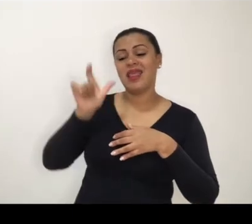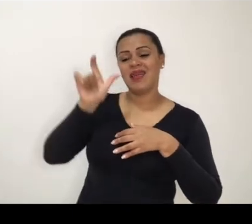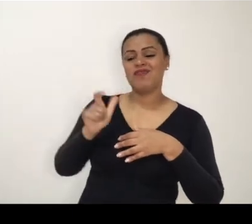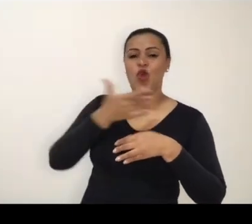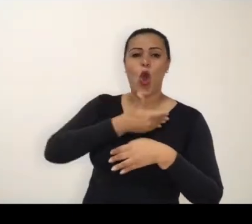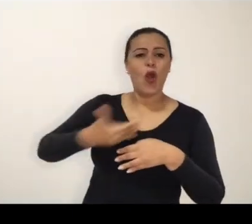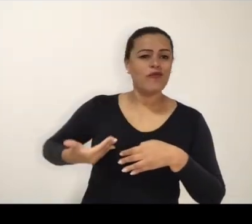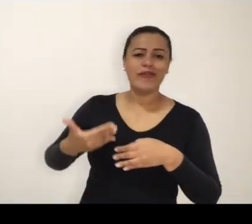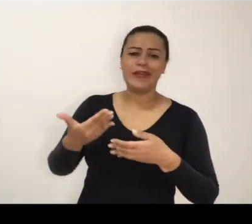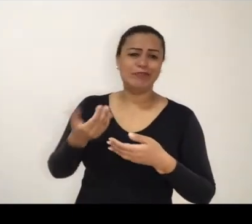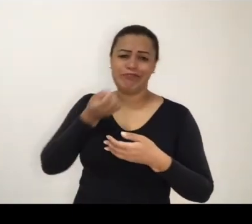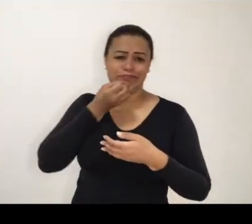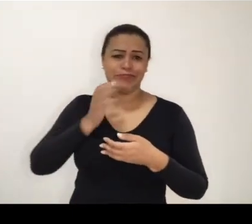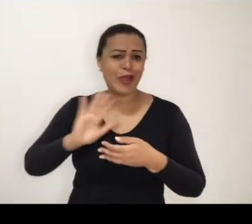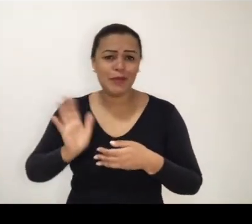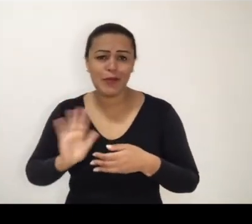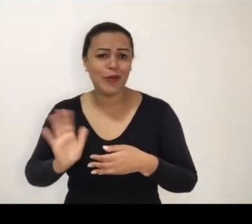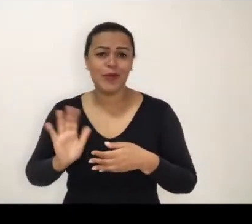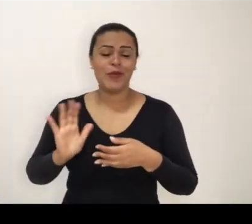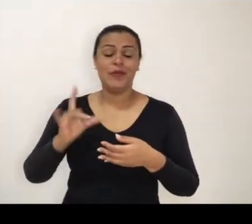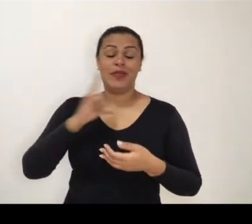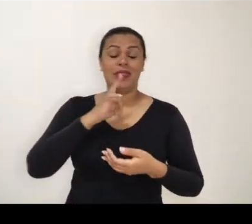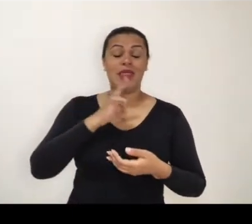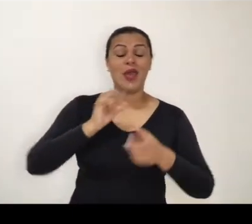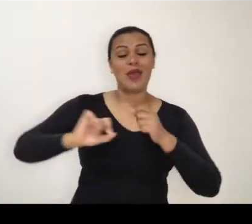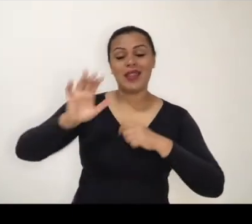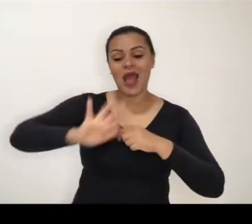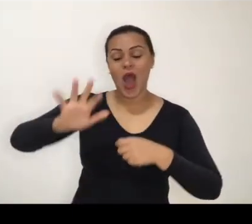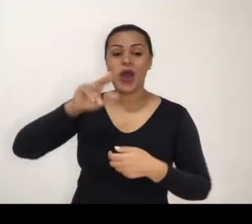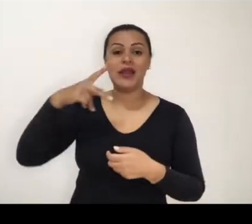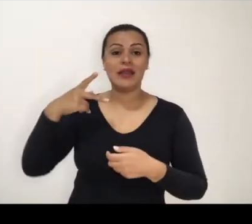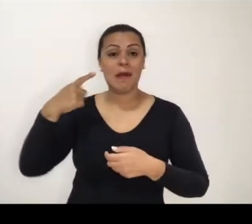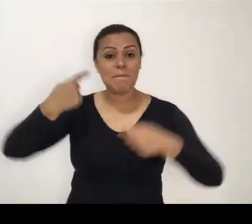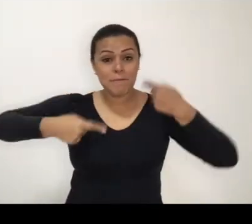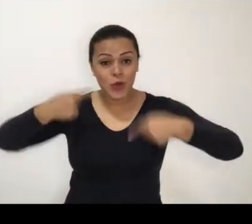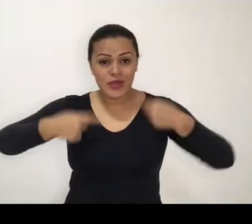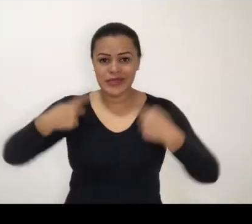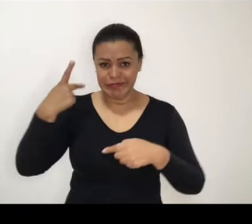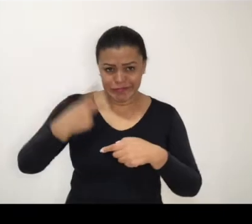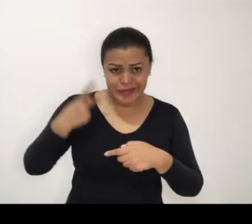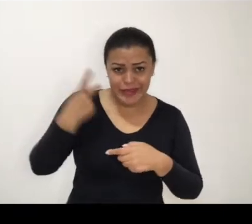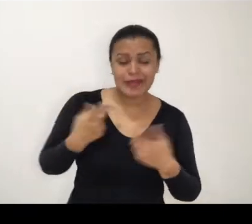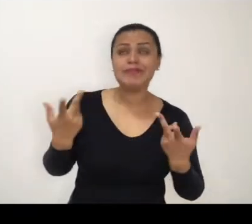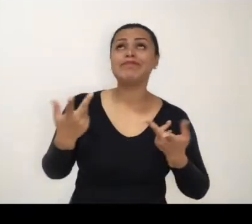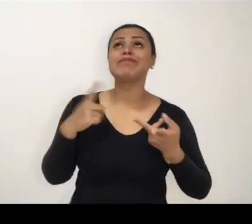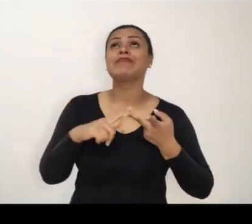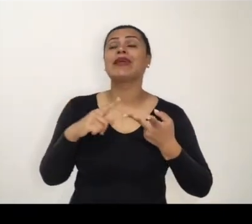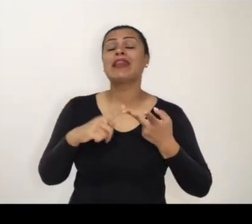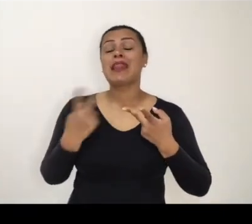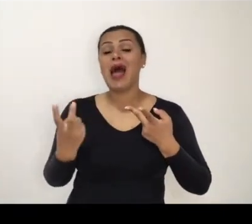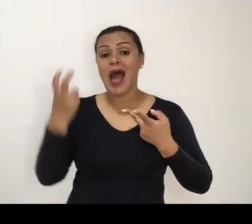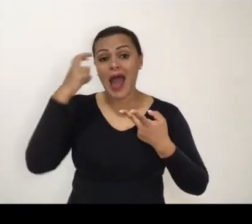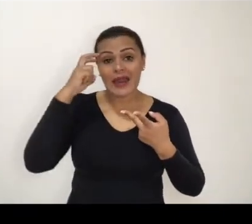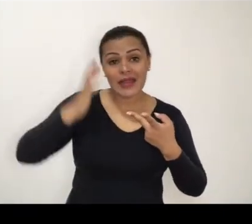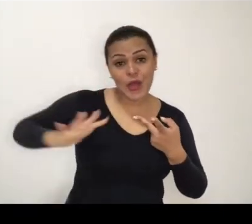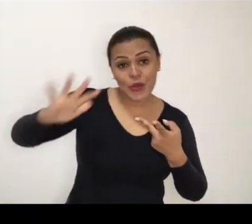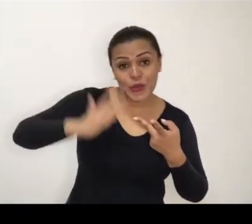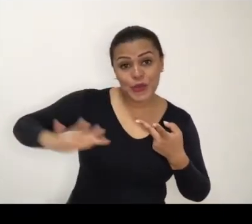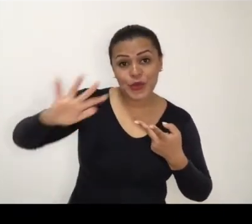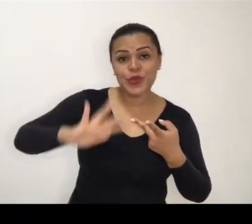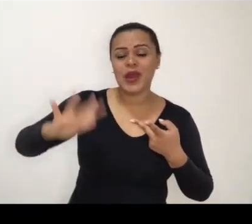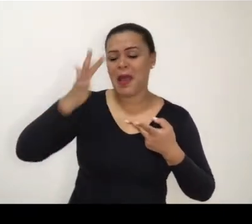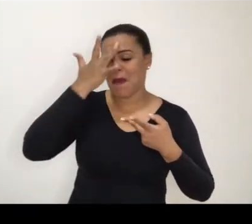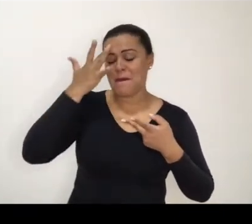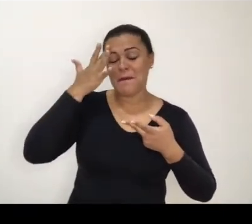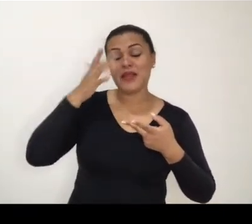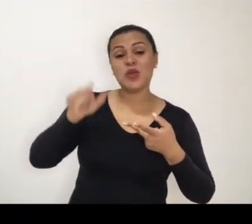né? Com as representações na área da política, principalmente de cultura, serem pessoas bastante